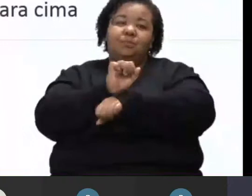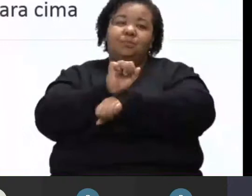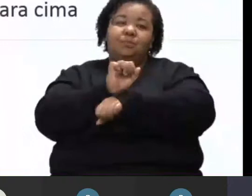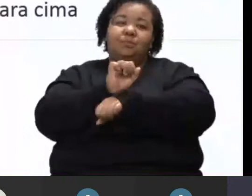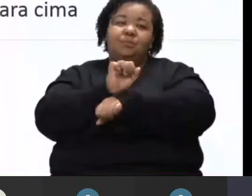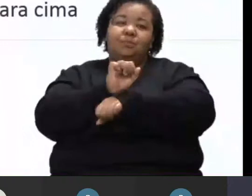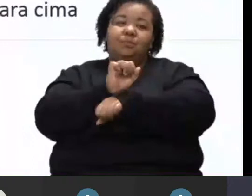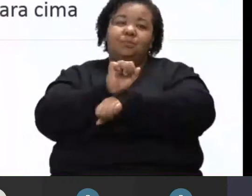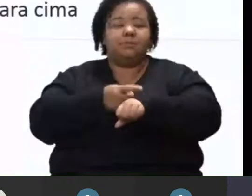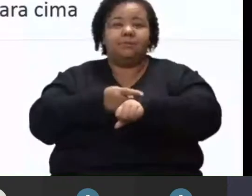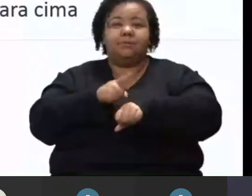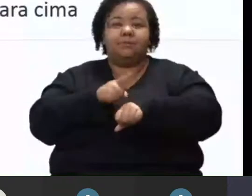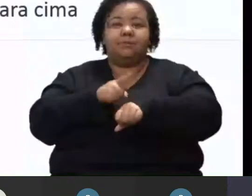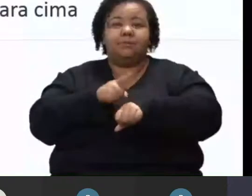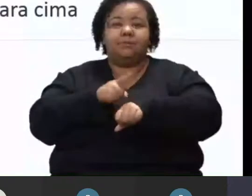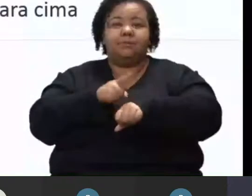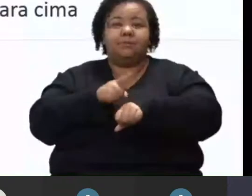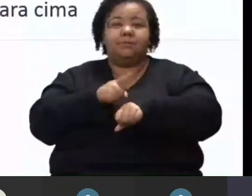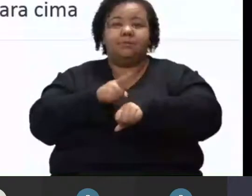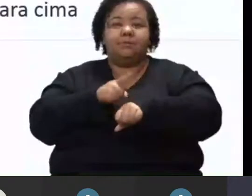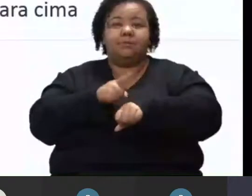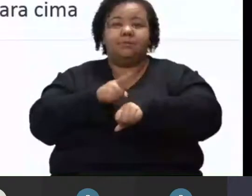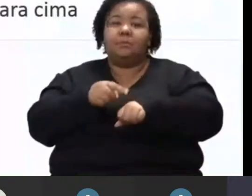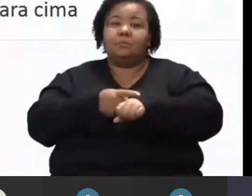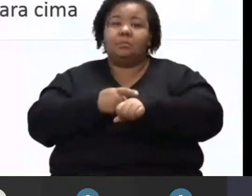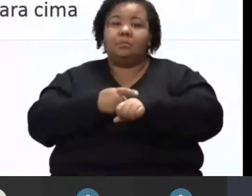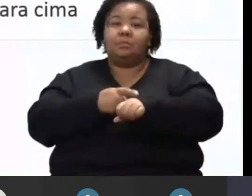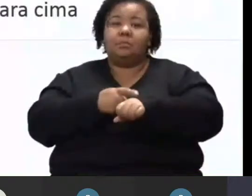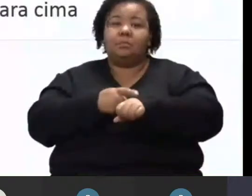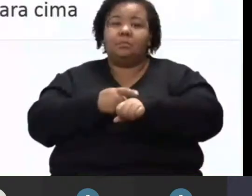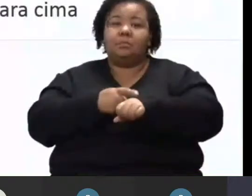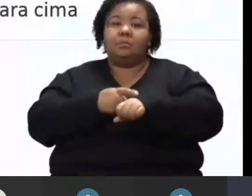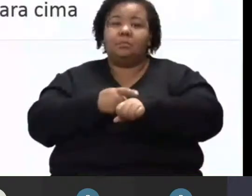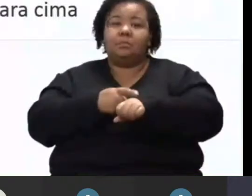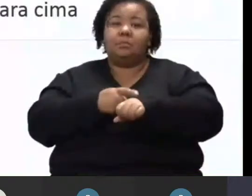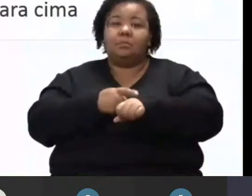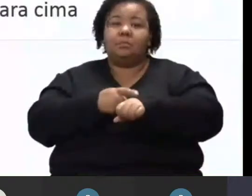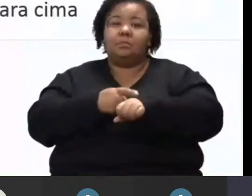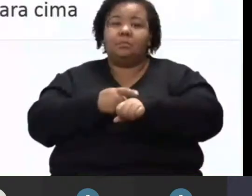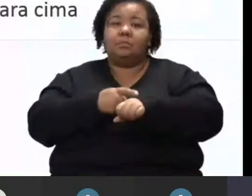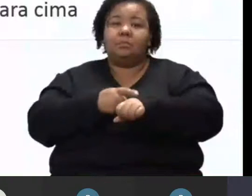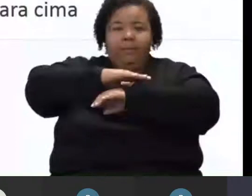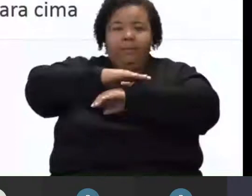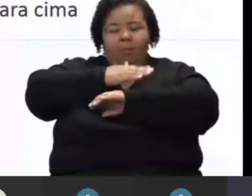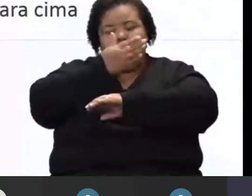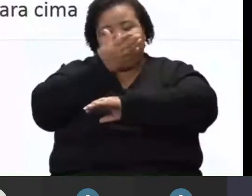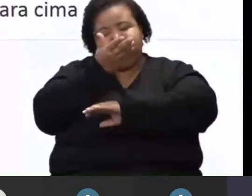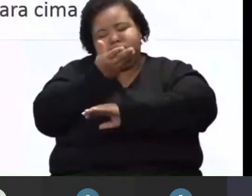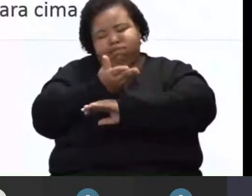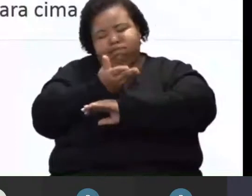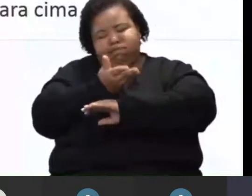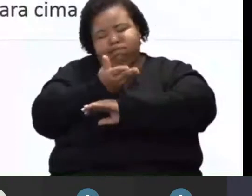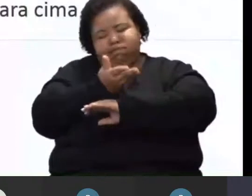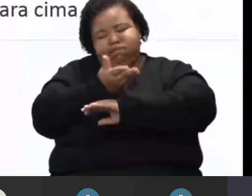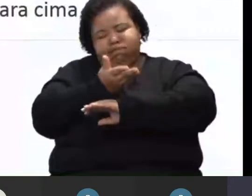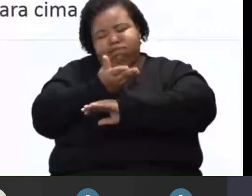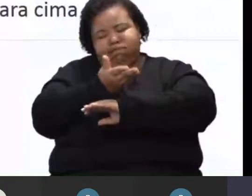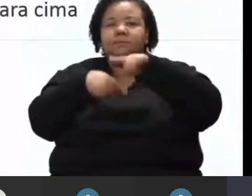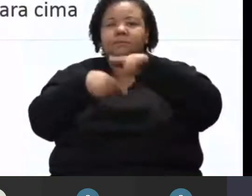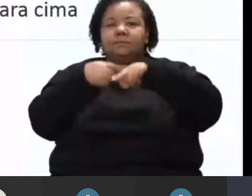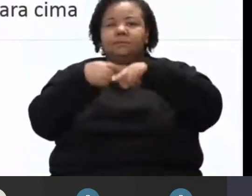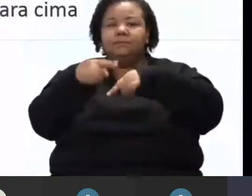tem que estar com a tampa para cima. E após, quando terminou já de solidificar, a tampa tem que ficar para